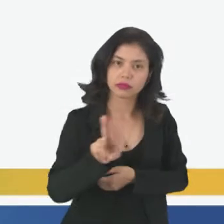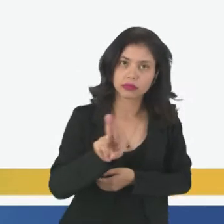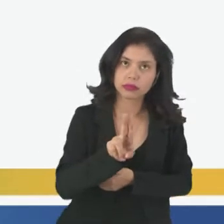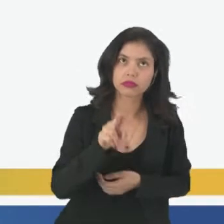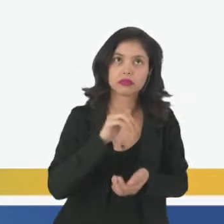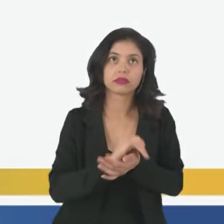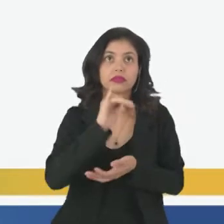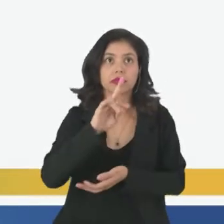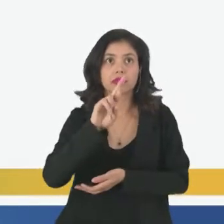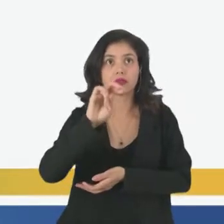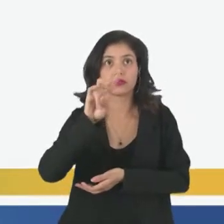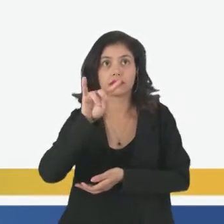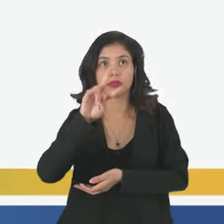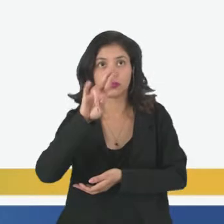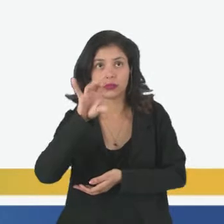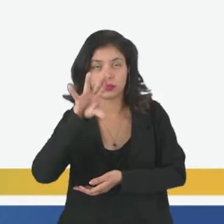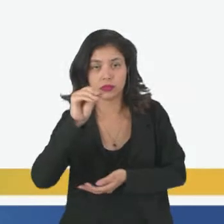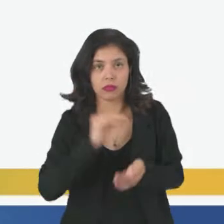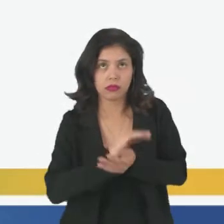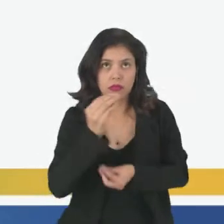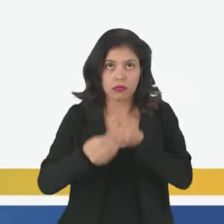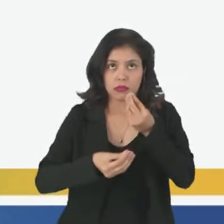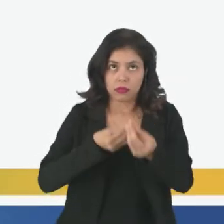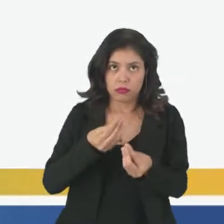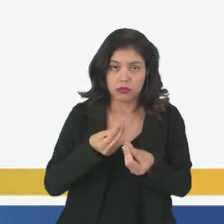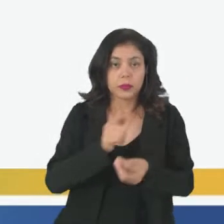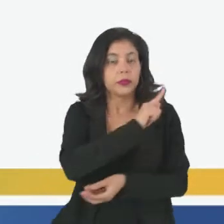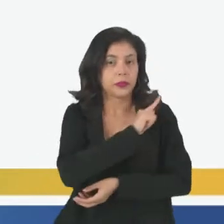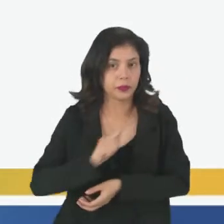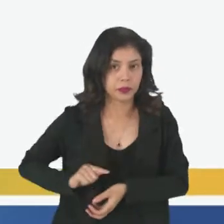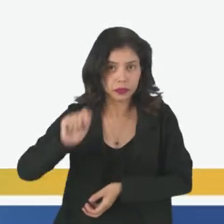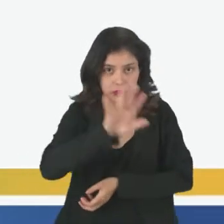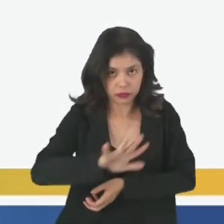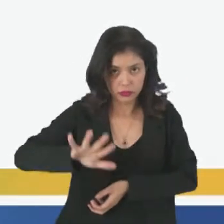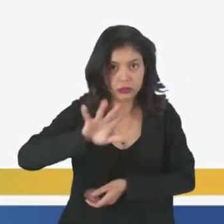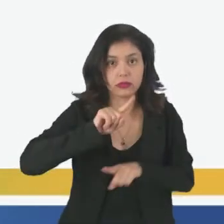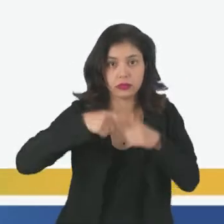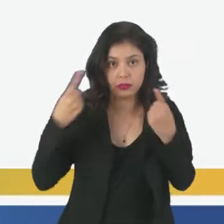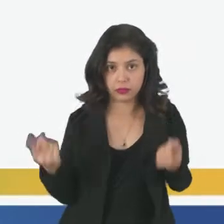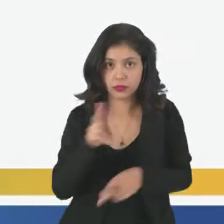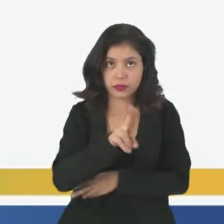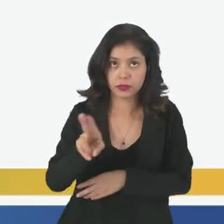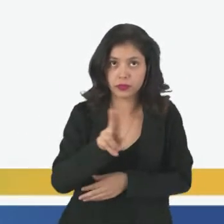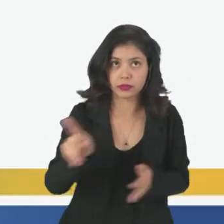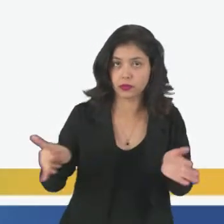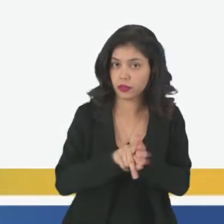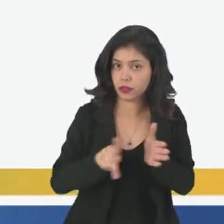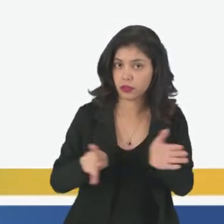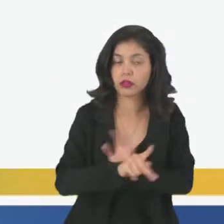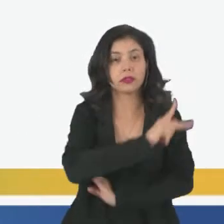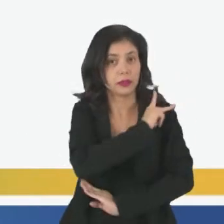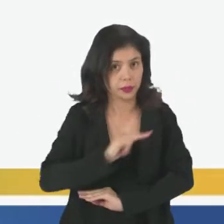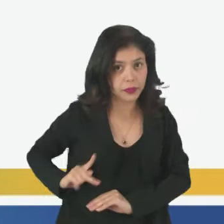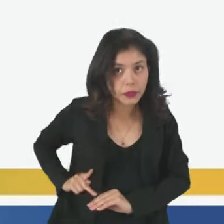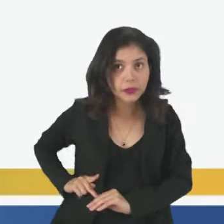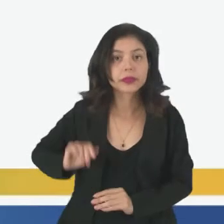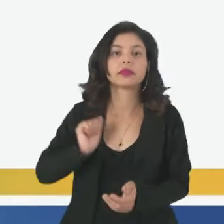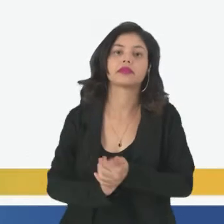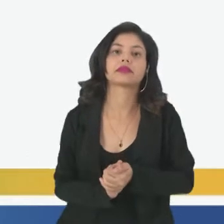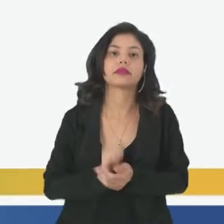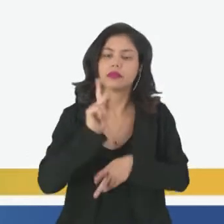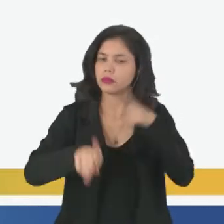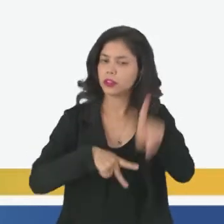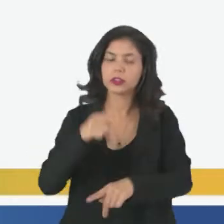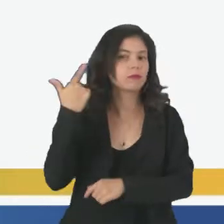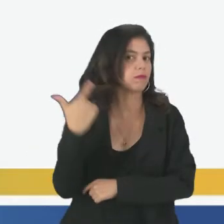chamados interventores, que funcionavam como uma espécie de governador, mas que era nomeado pelo próprio presidente. Então, a população